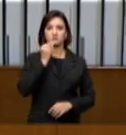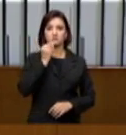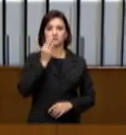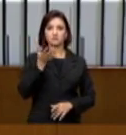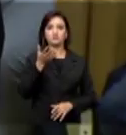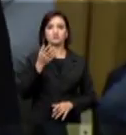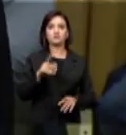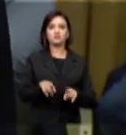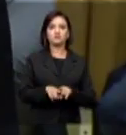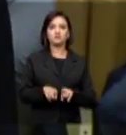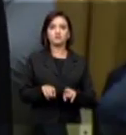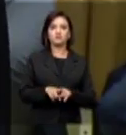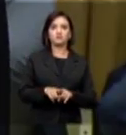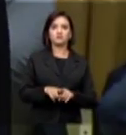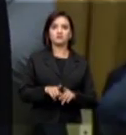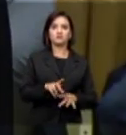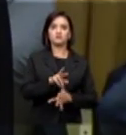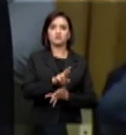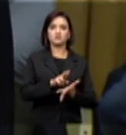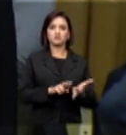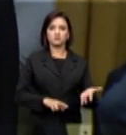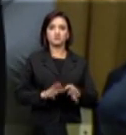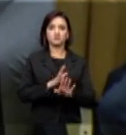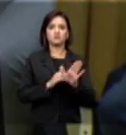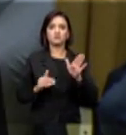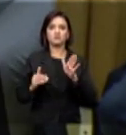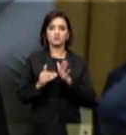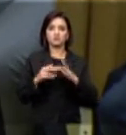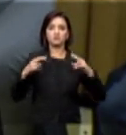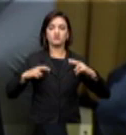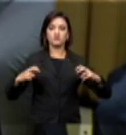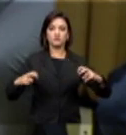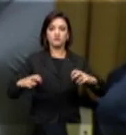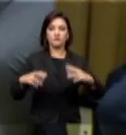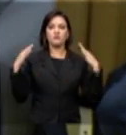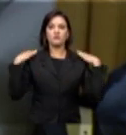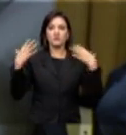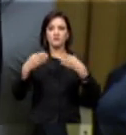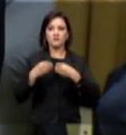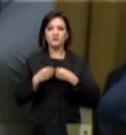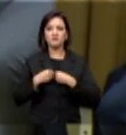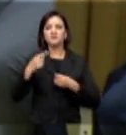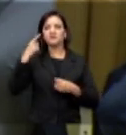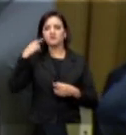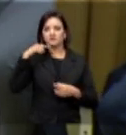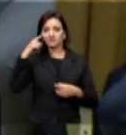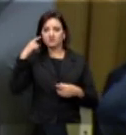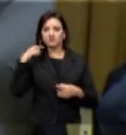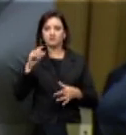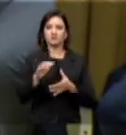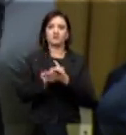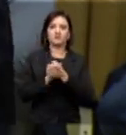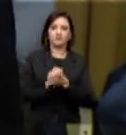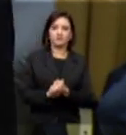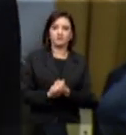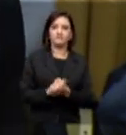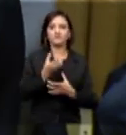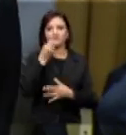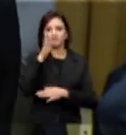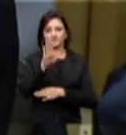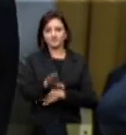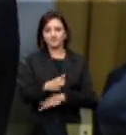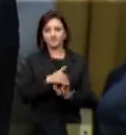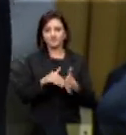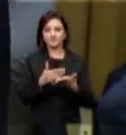ministros, digníssimo representante do Ministério Público Federal, ilustres colegas advogados e advogadas, senhoras e senhores, boa tarde a